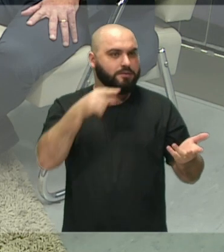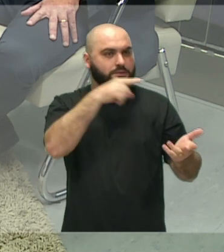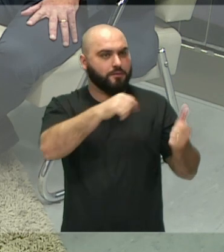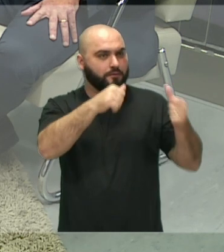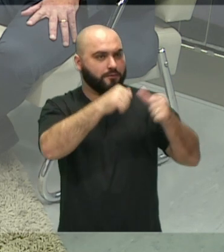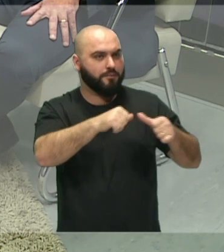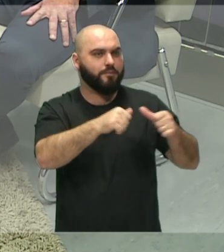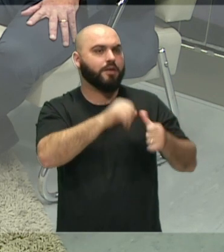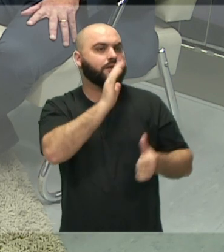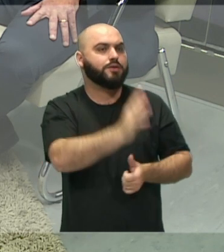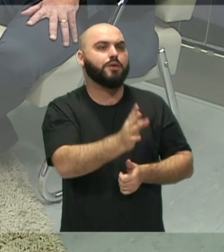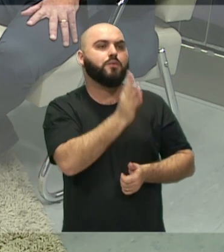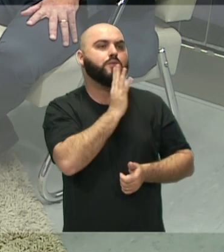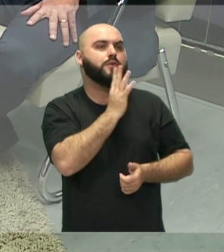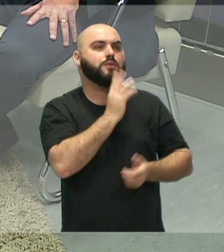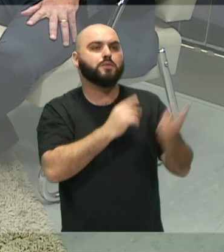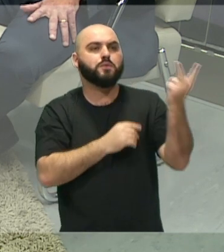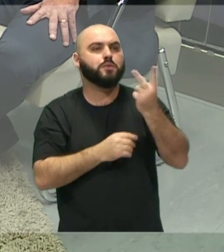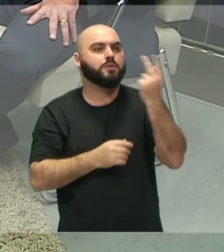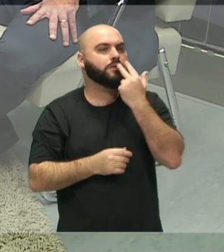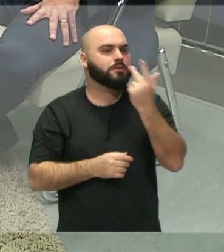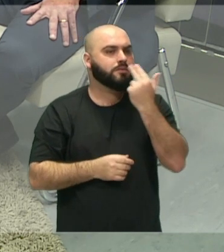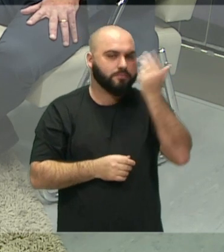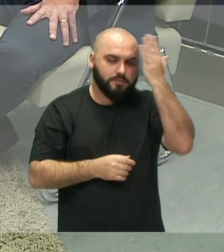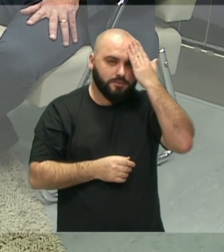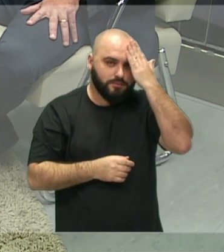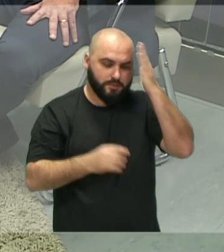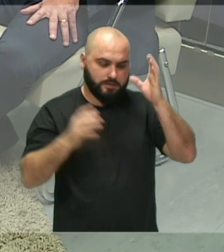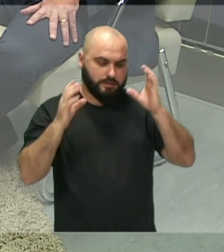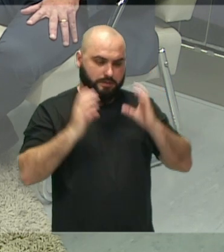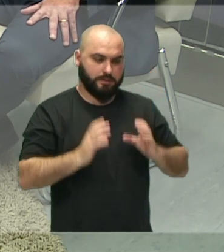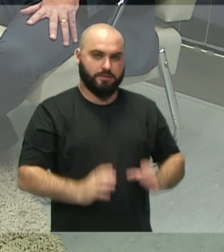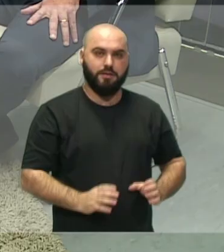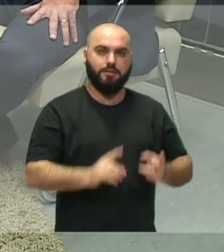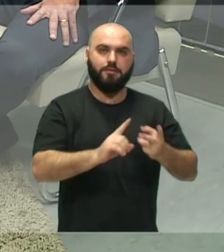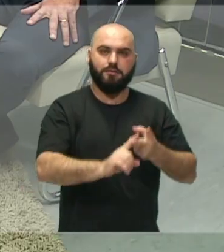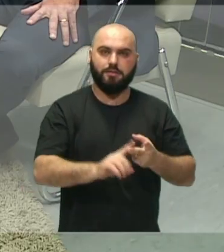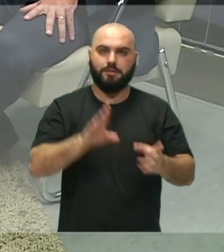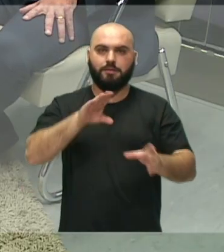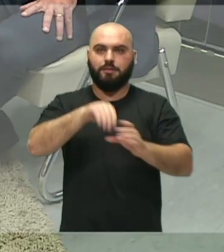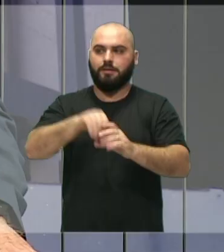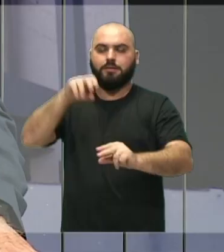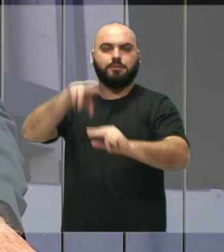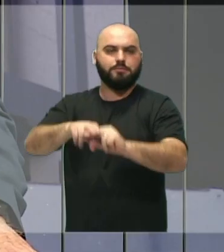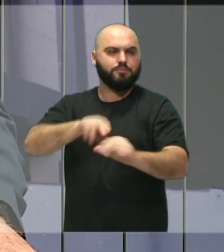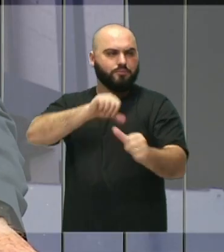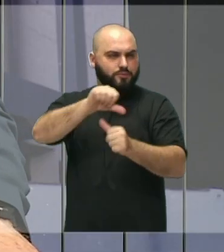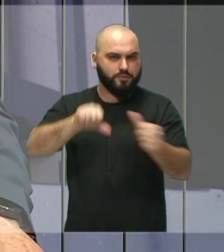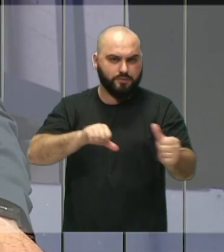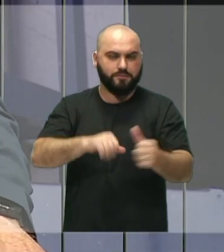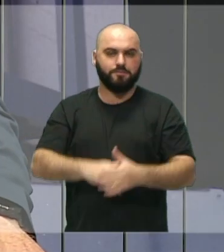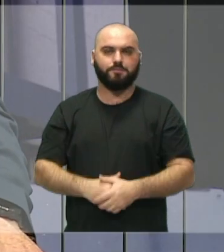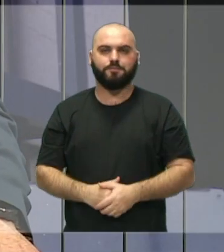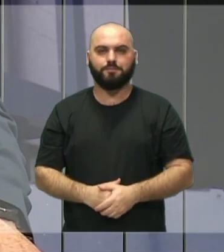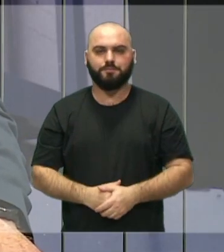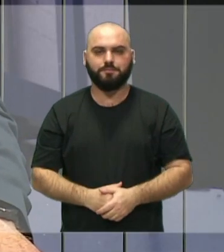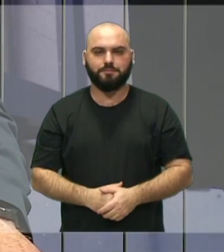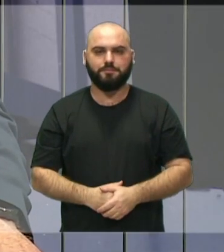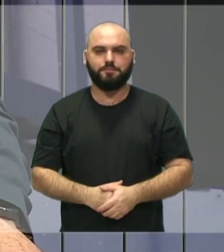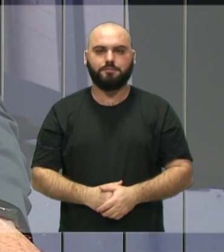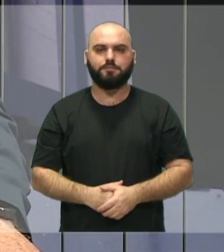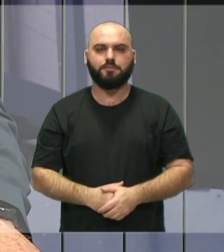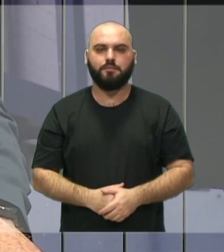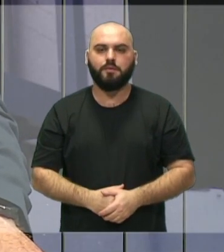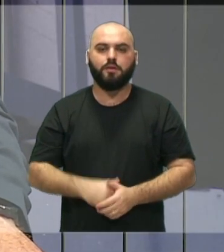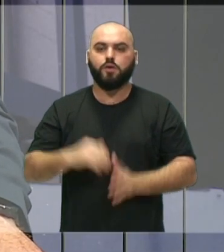já conhece os dois lados, o lado do cidadão e o lado de dentro da cadeira da Câmara? Maurício, todo vereador ele deveria passar